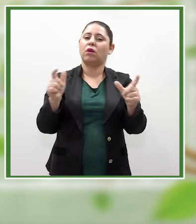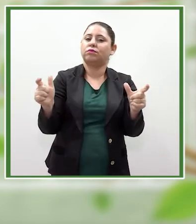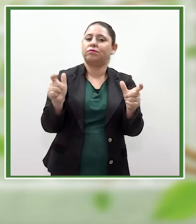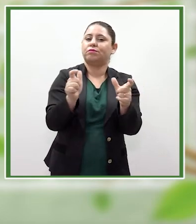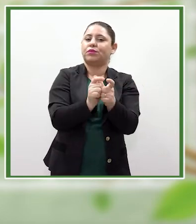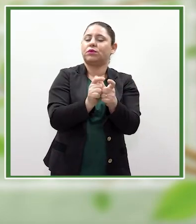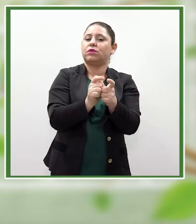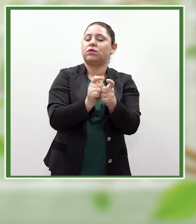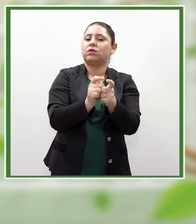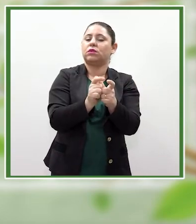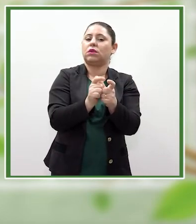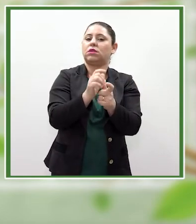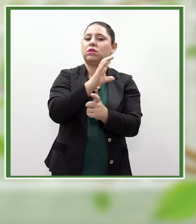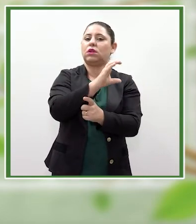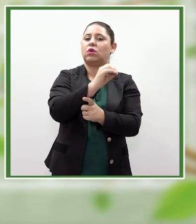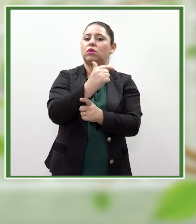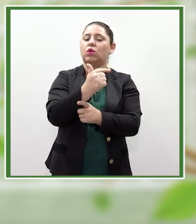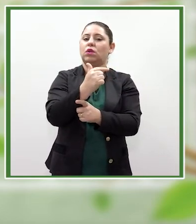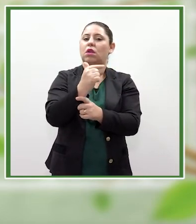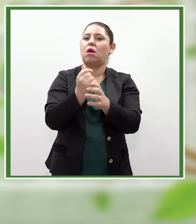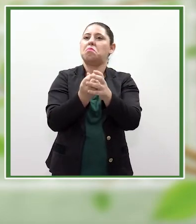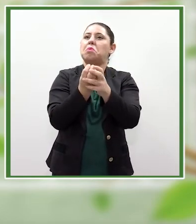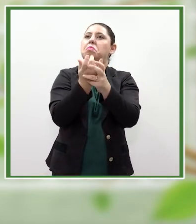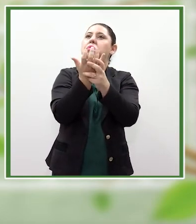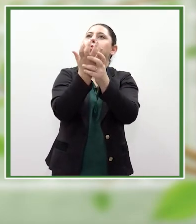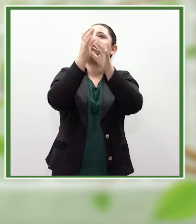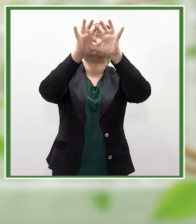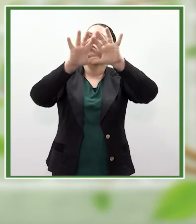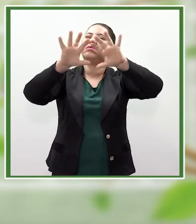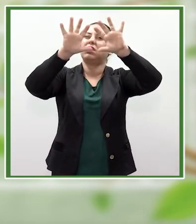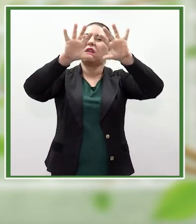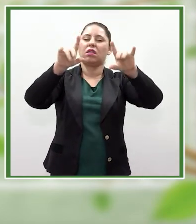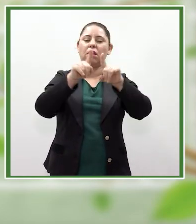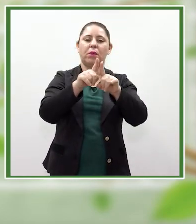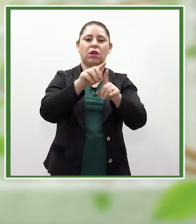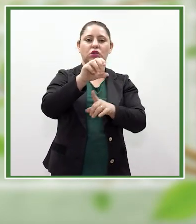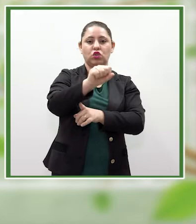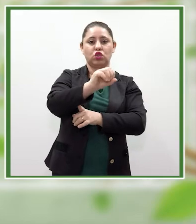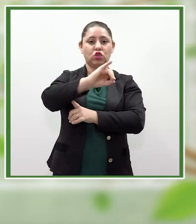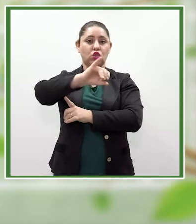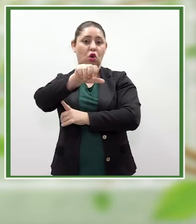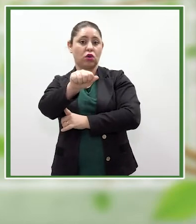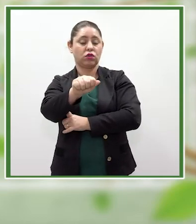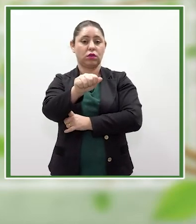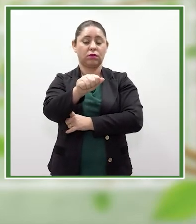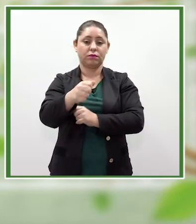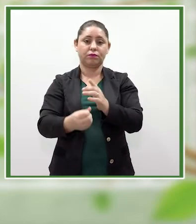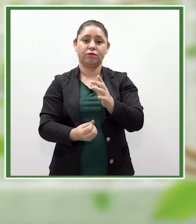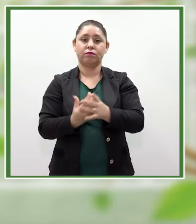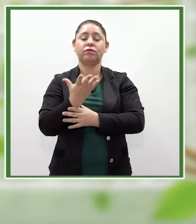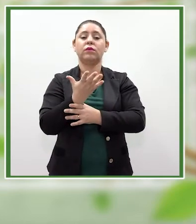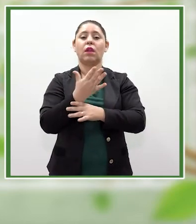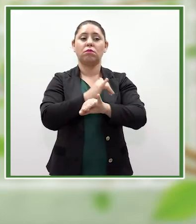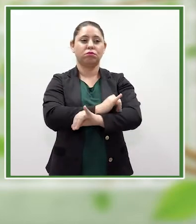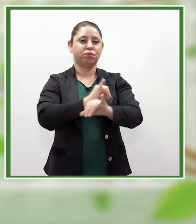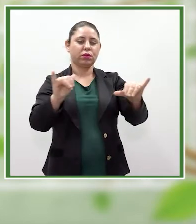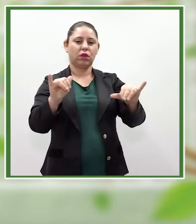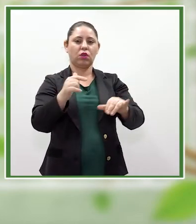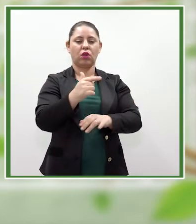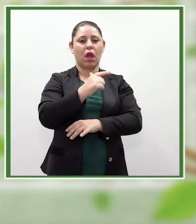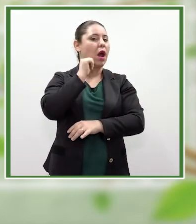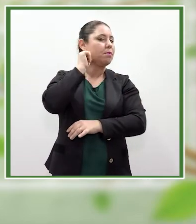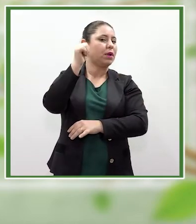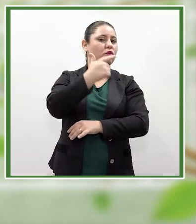das emissões para o sistema produtivo da soja. Então foi lançado em abril de